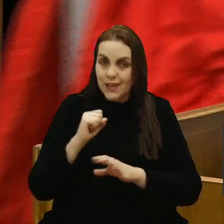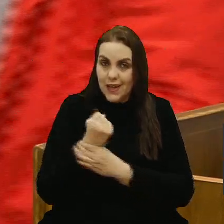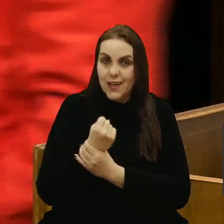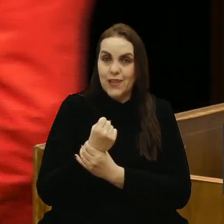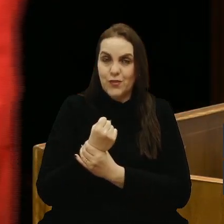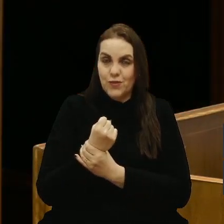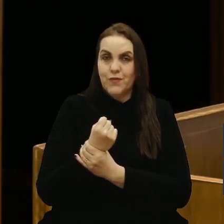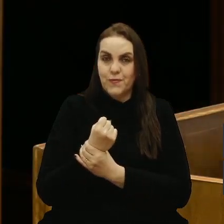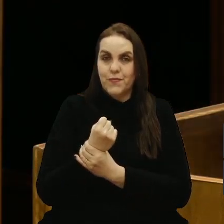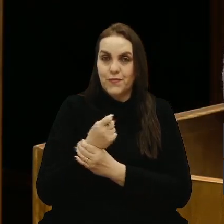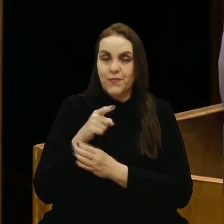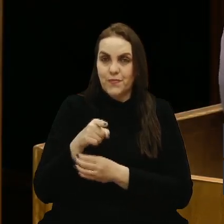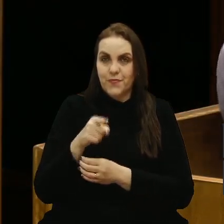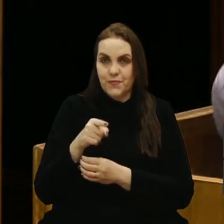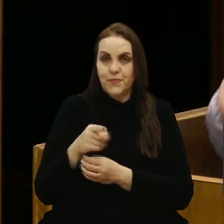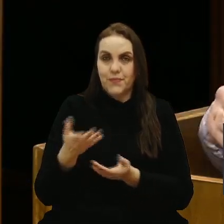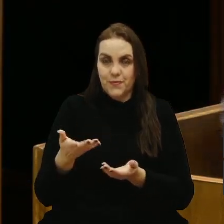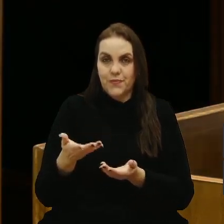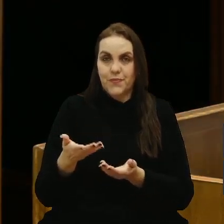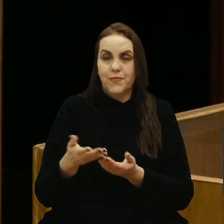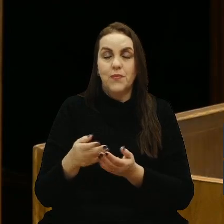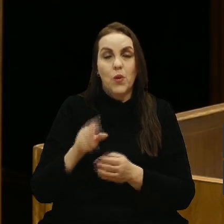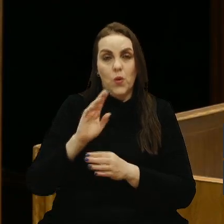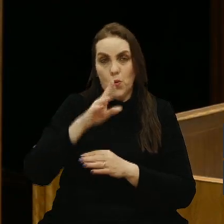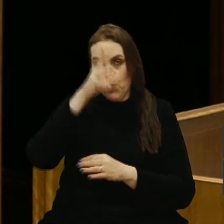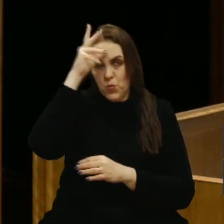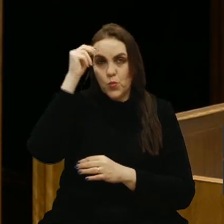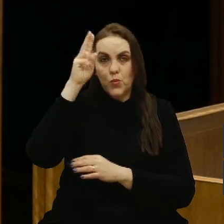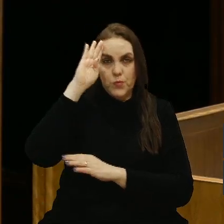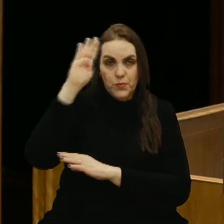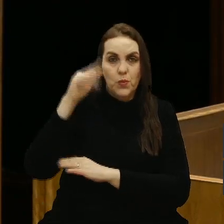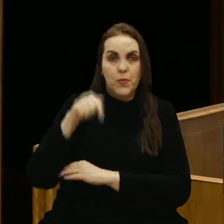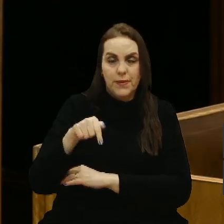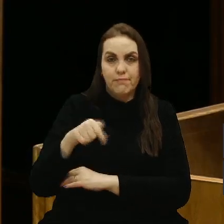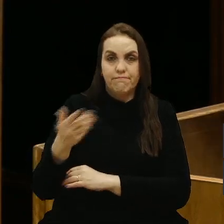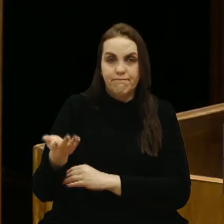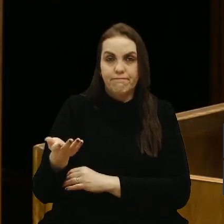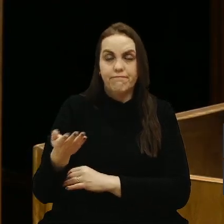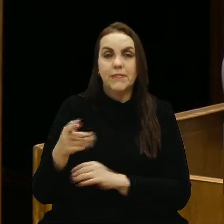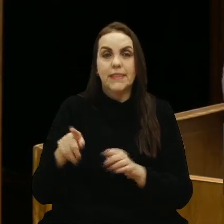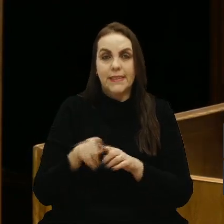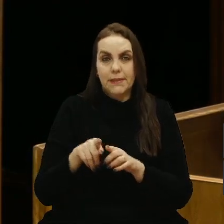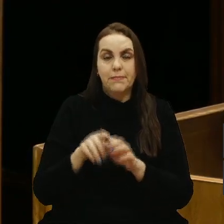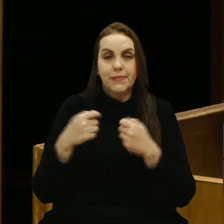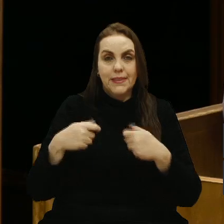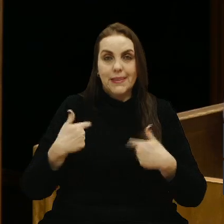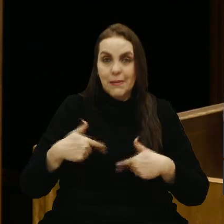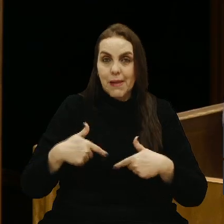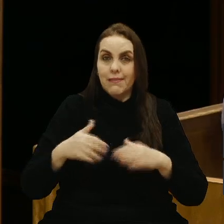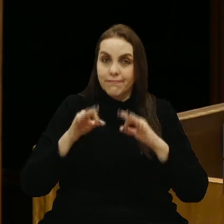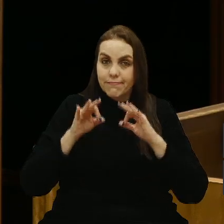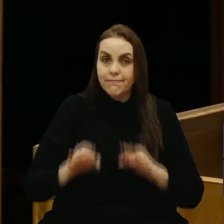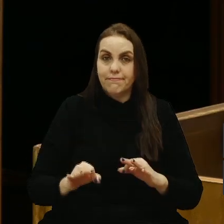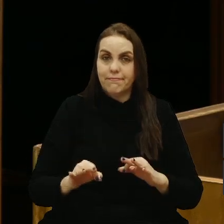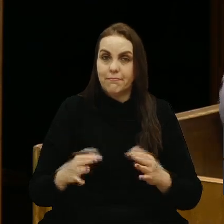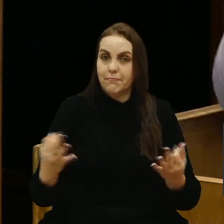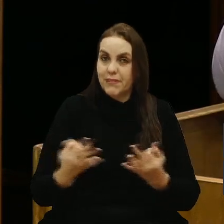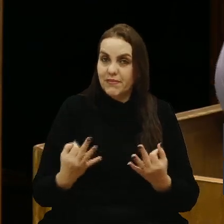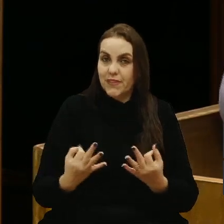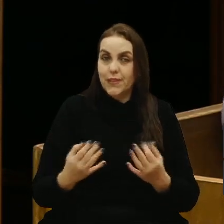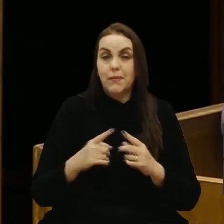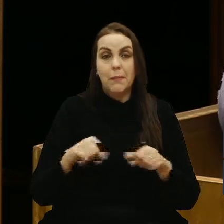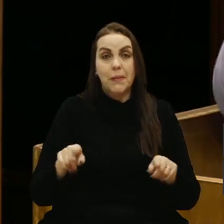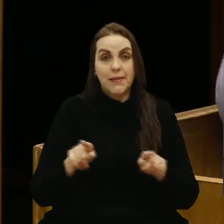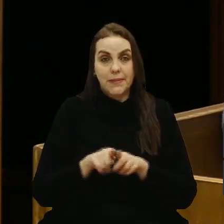garantir que estes guardas municipais executem o seu serviço com maestria